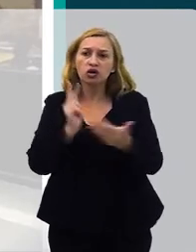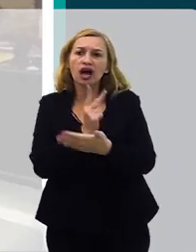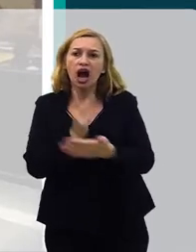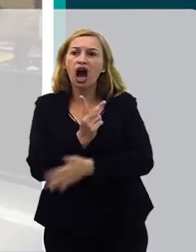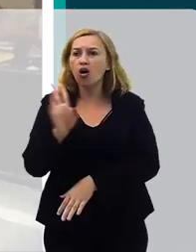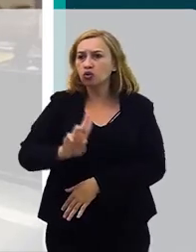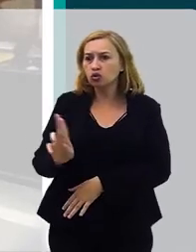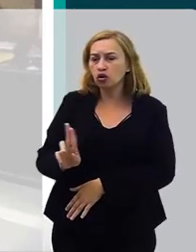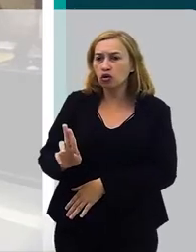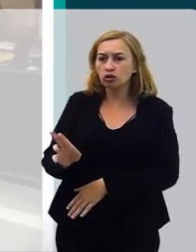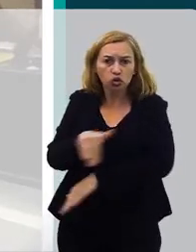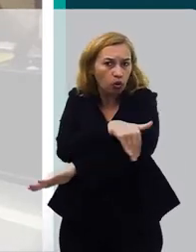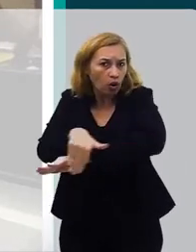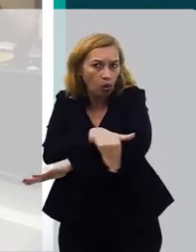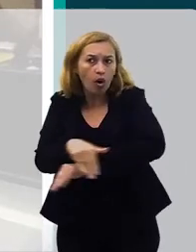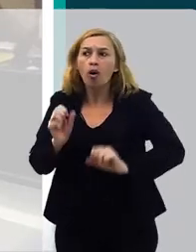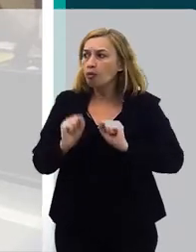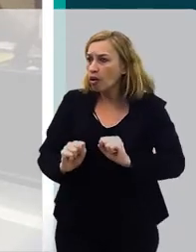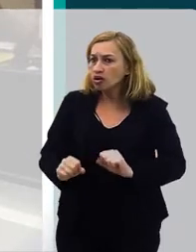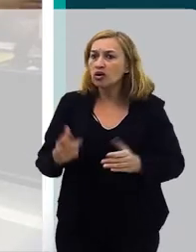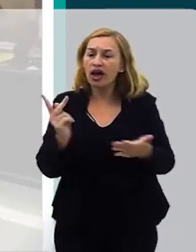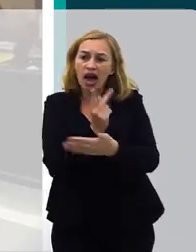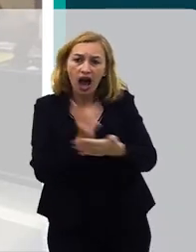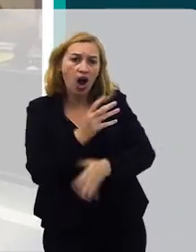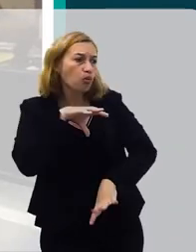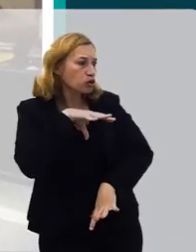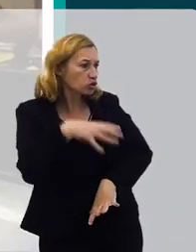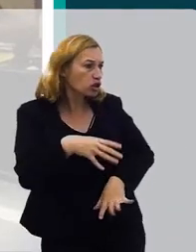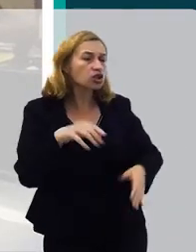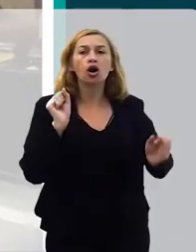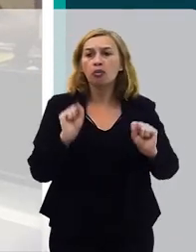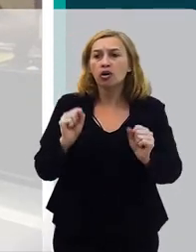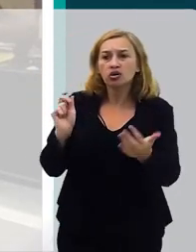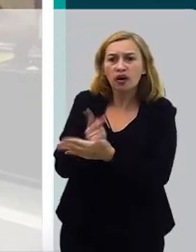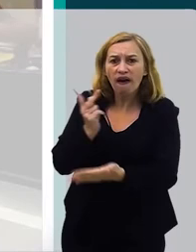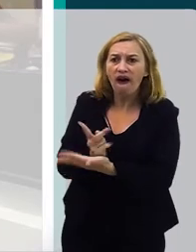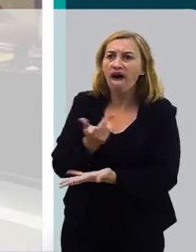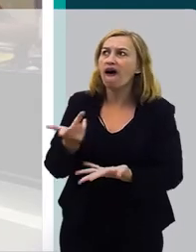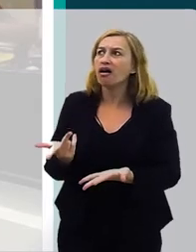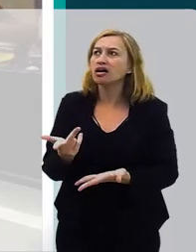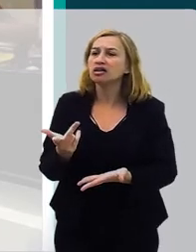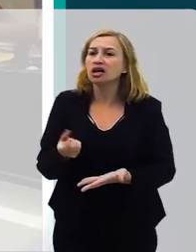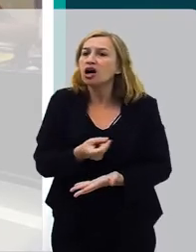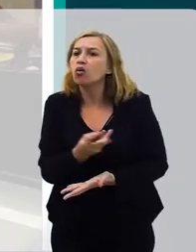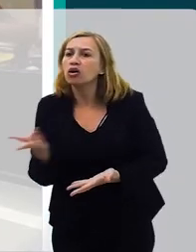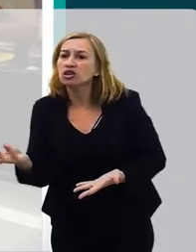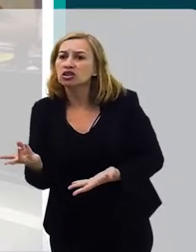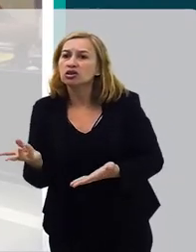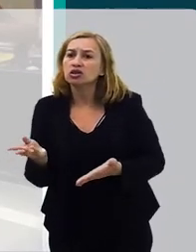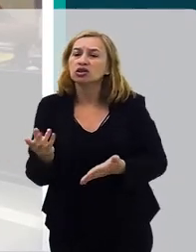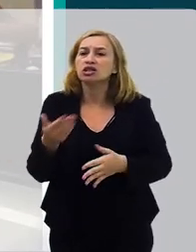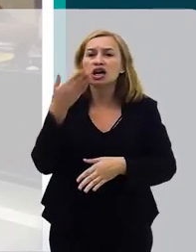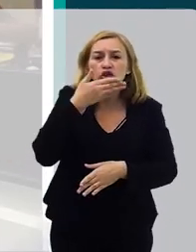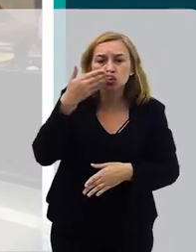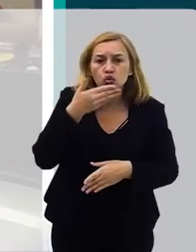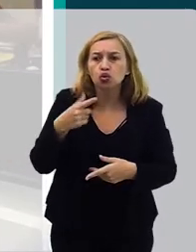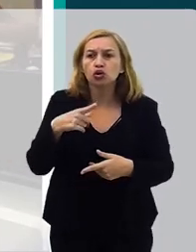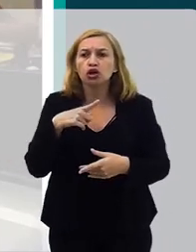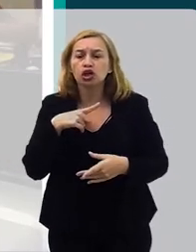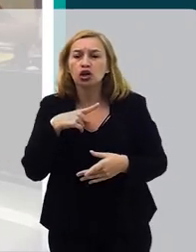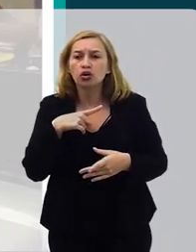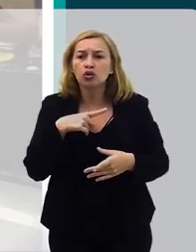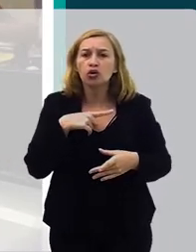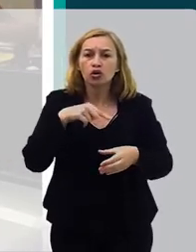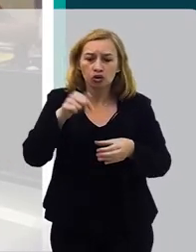posso errar o nome de uma rua, eu posso errar o português, eu posso errar na quantidade de açúcar que